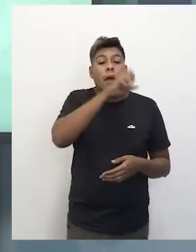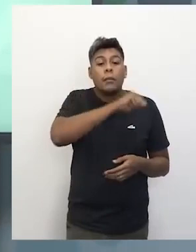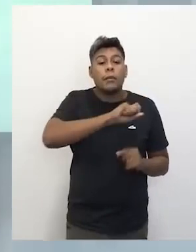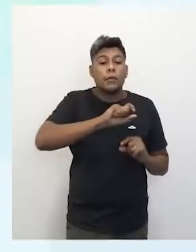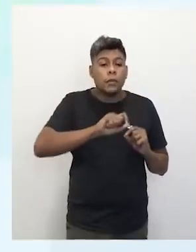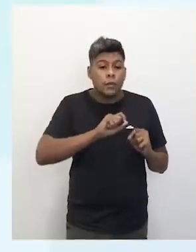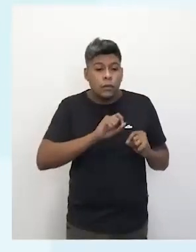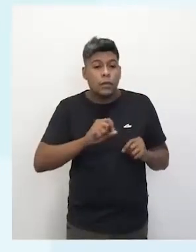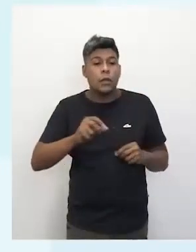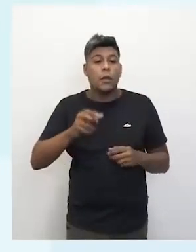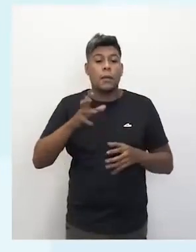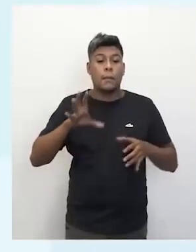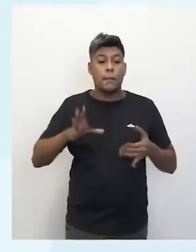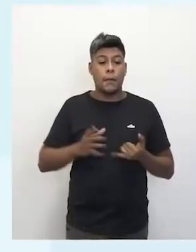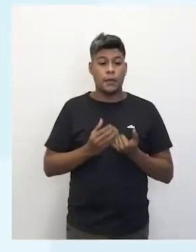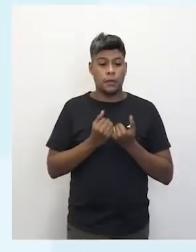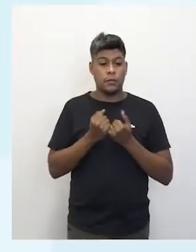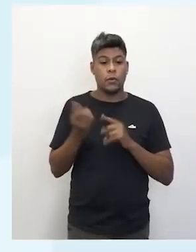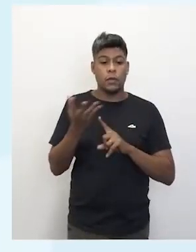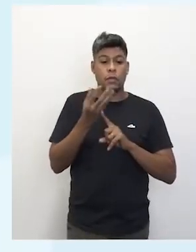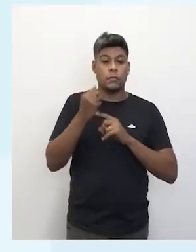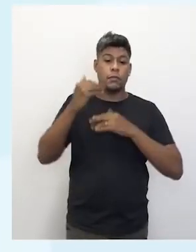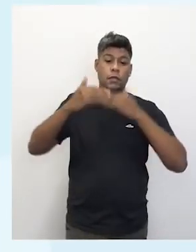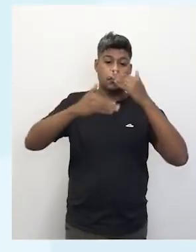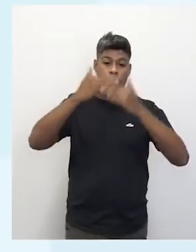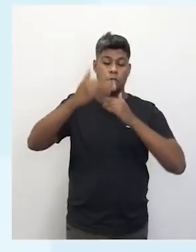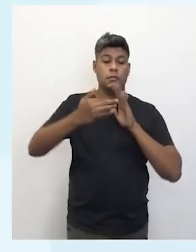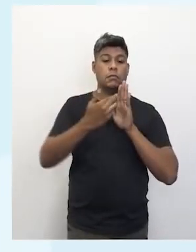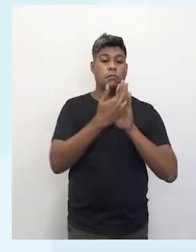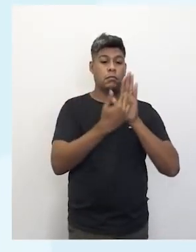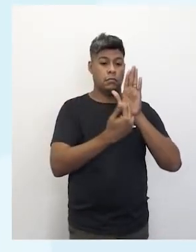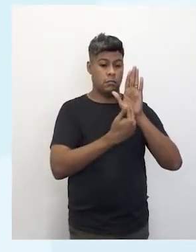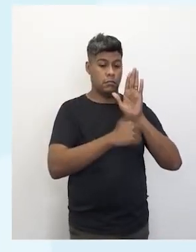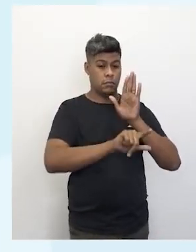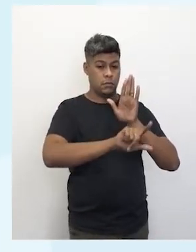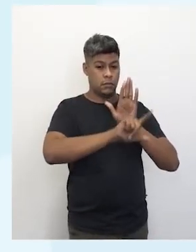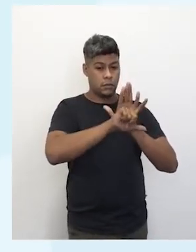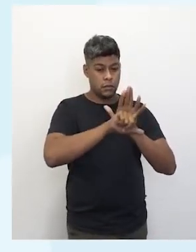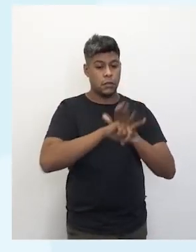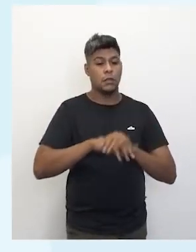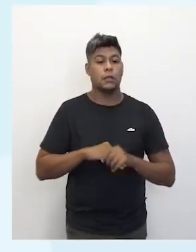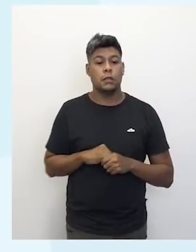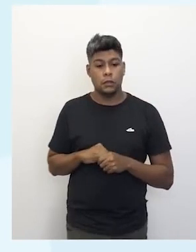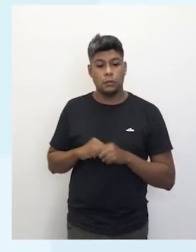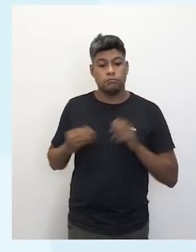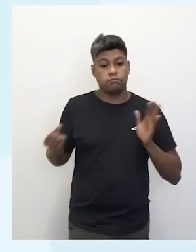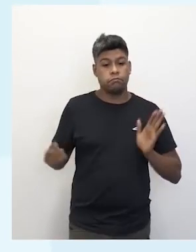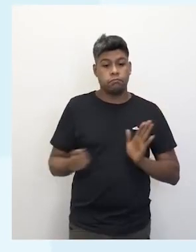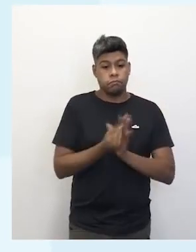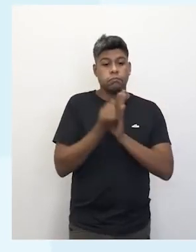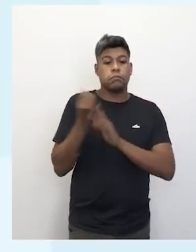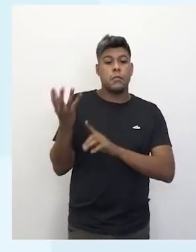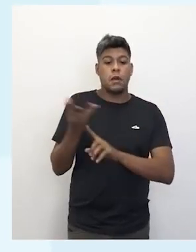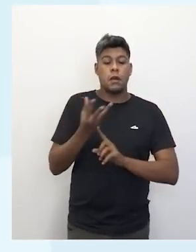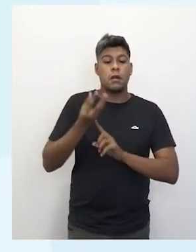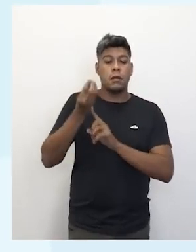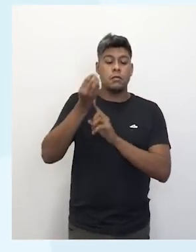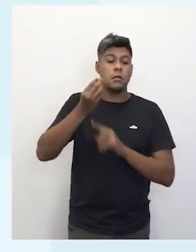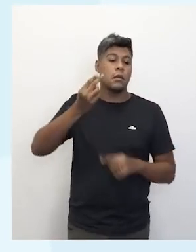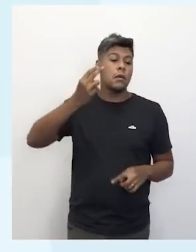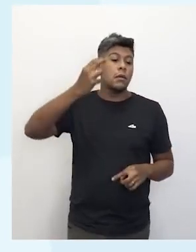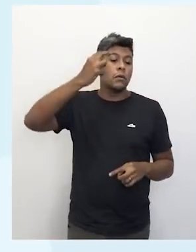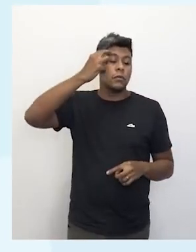sobre patrimônio artístico, sobre os processos de legitimação desse patrimônio, o tombamento das obras, a mediação cultural,